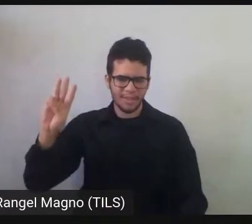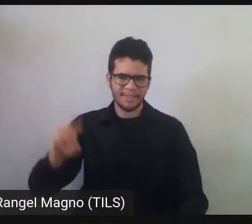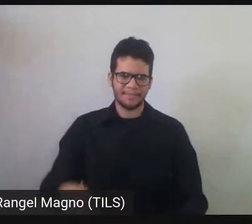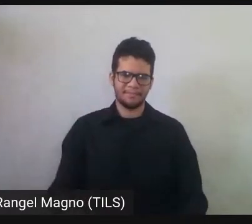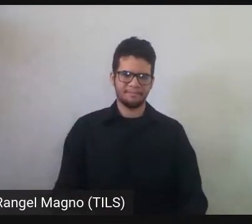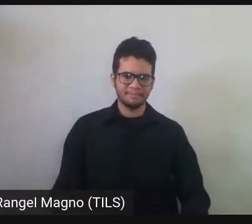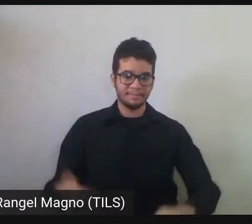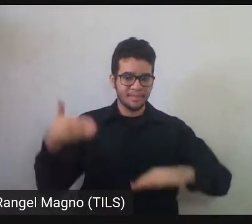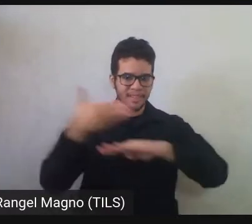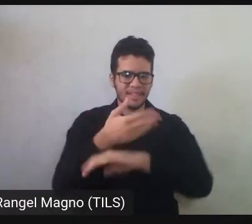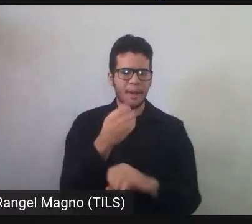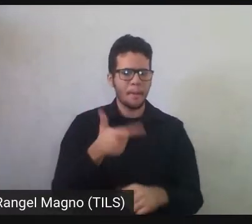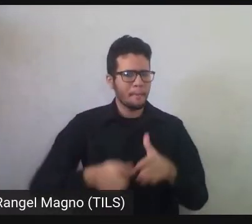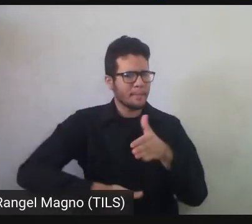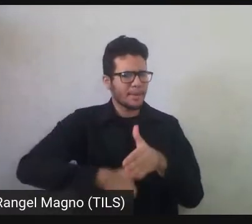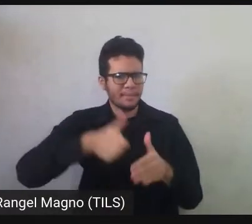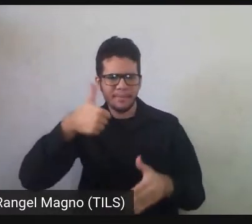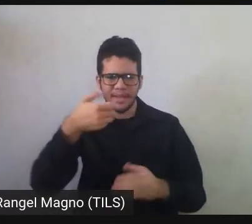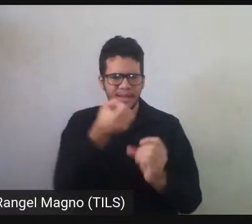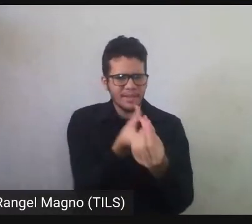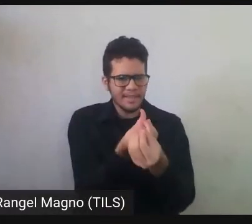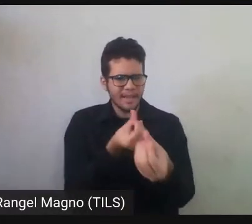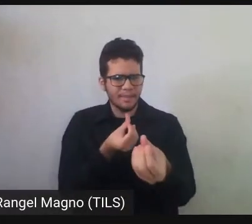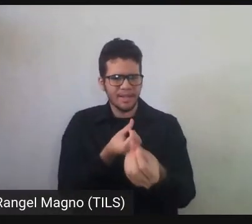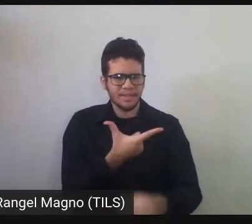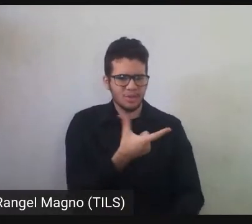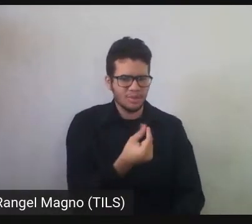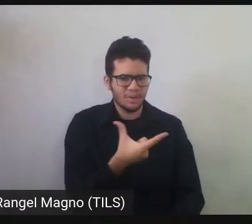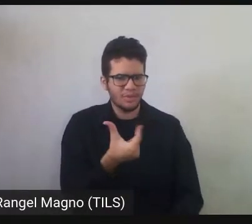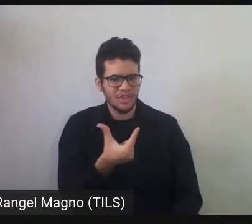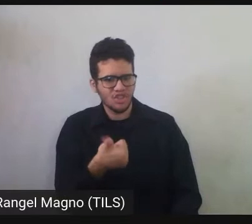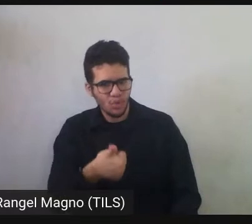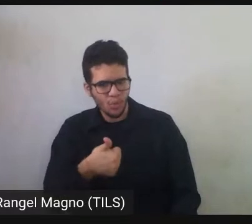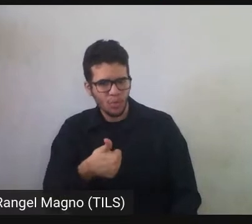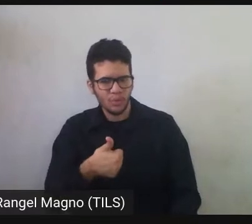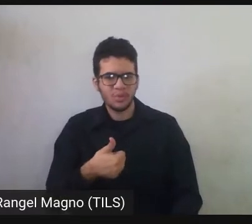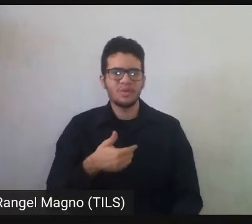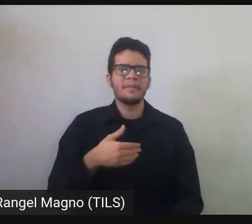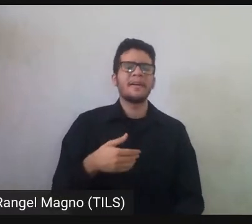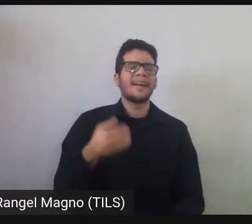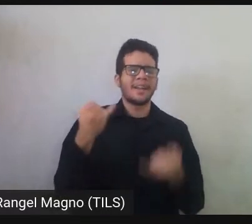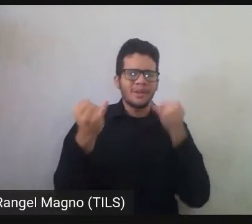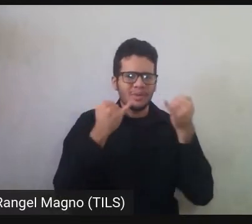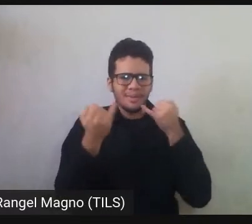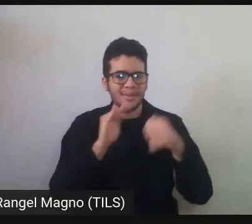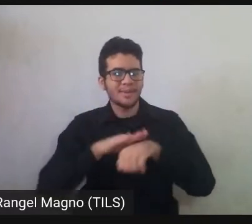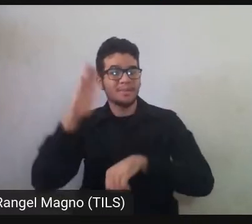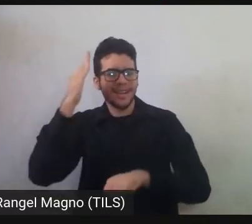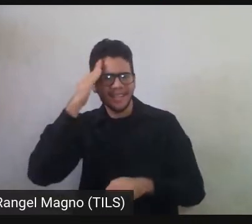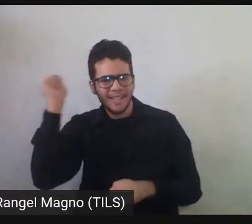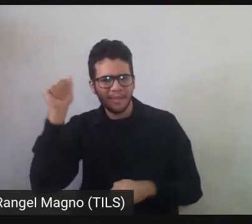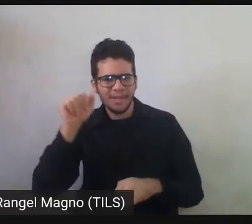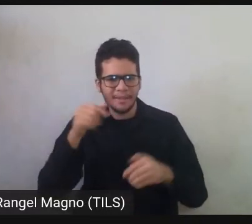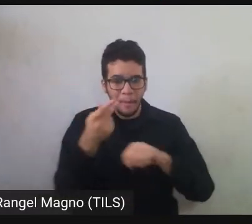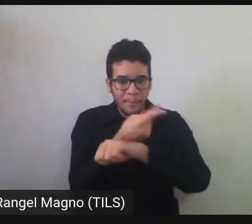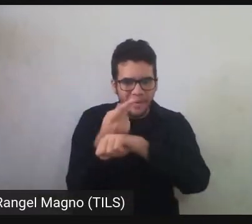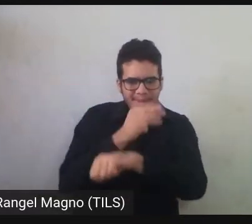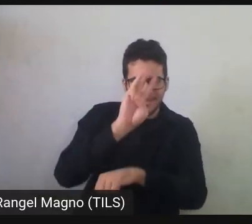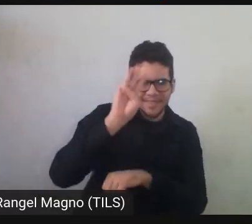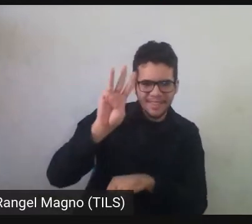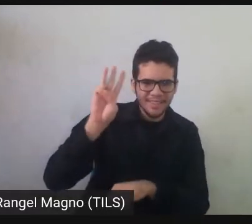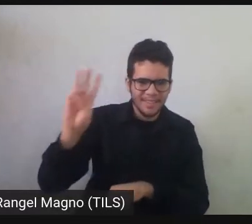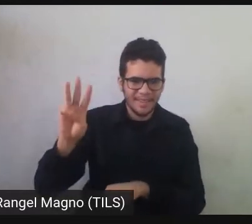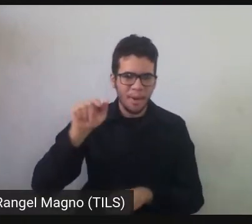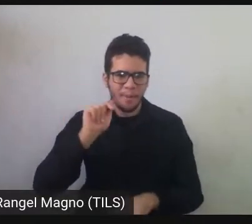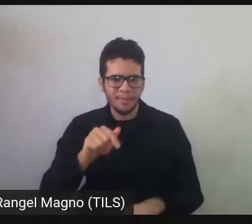para o primeiro semestre de 2021 está aberto para saber mais informações acessem o site www